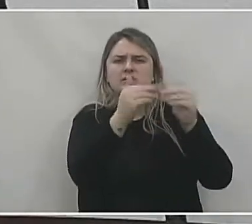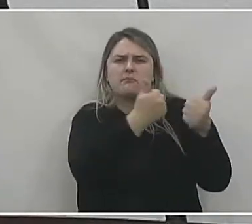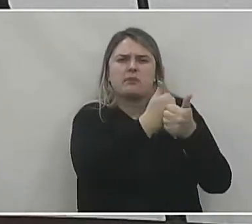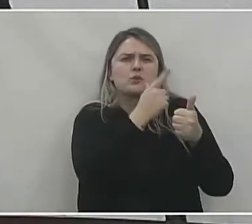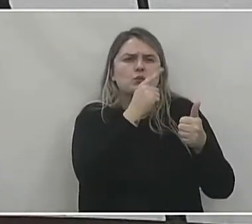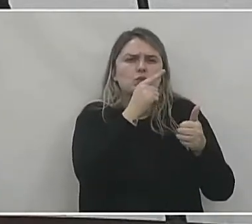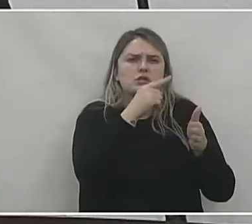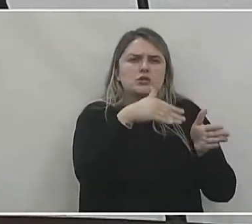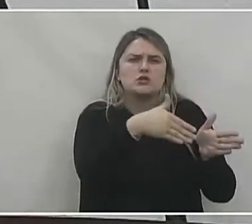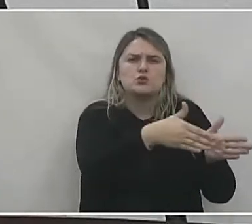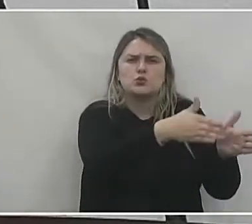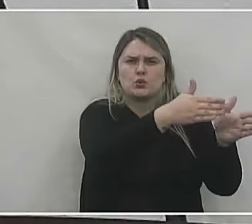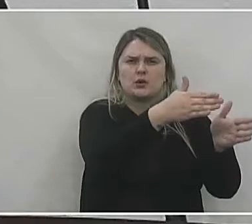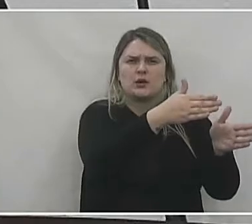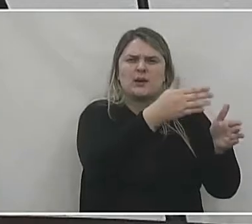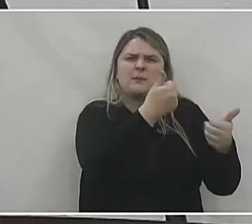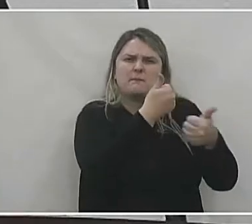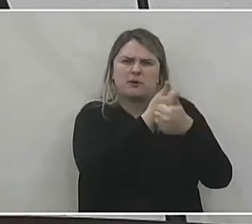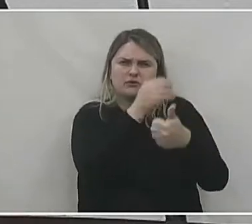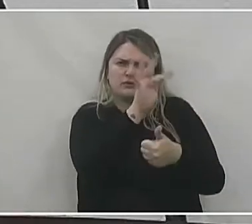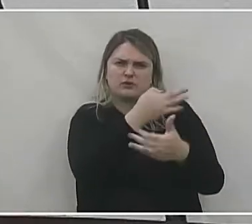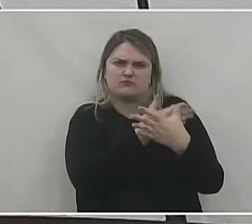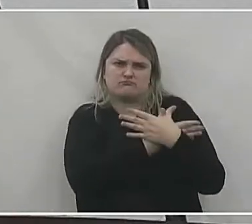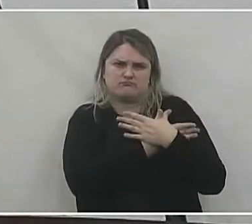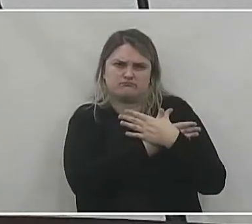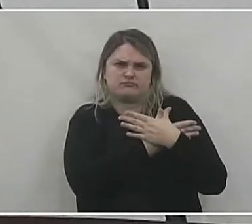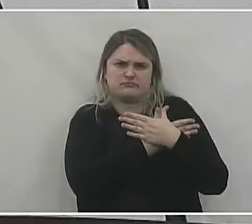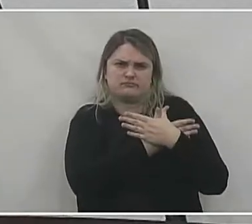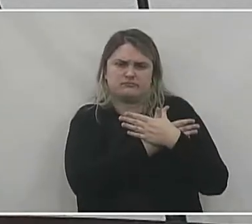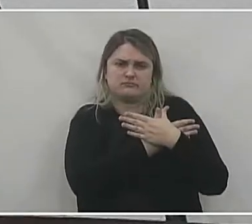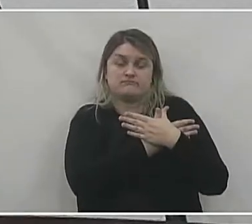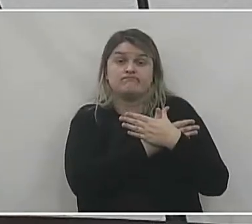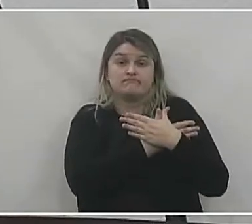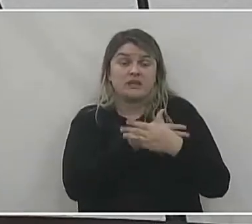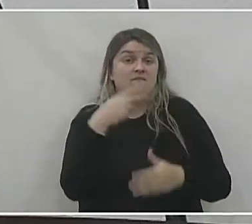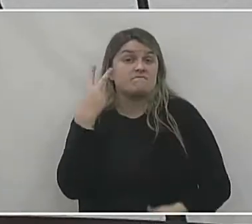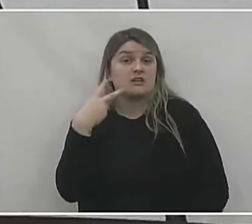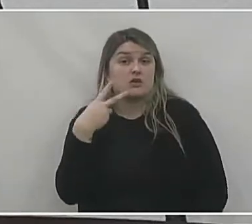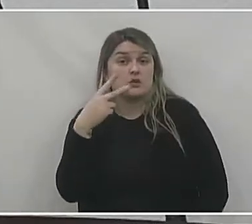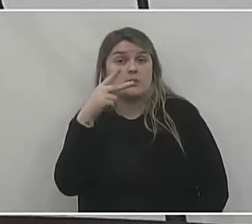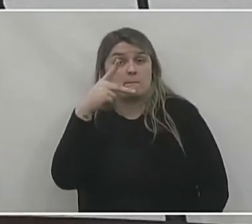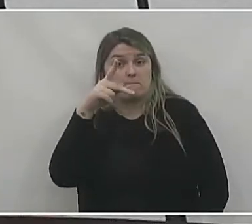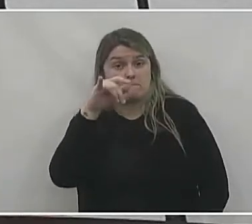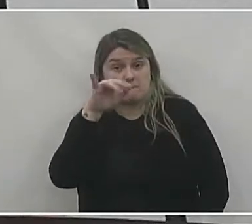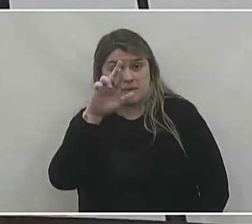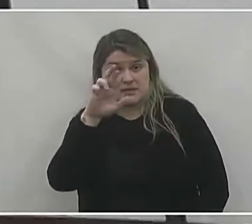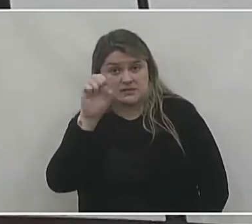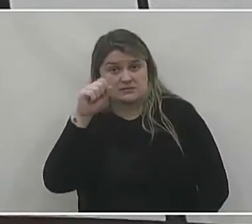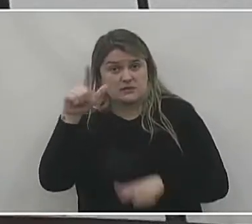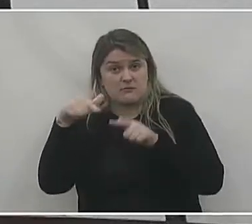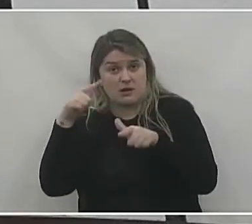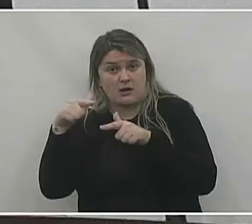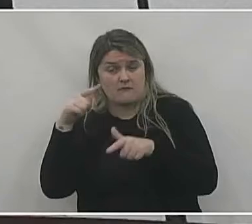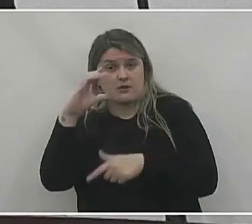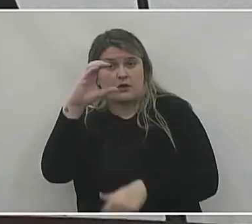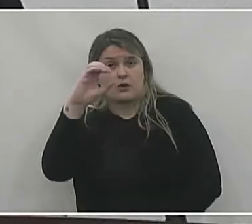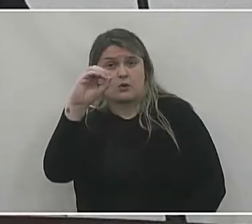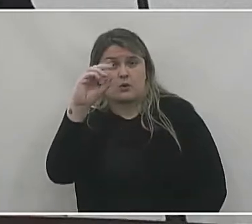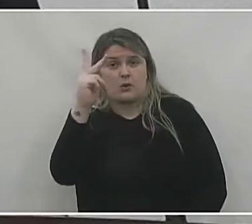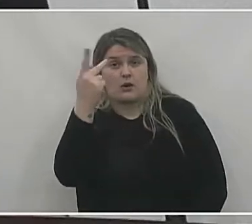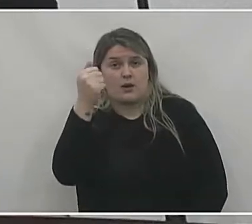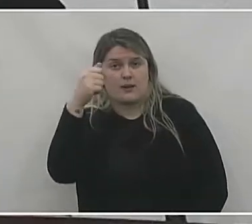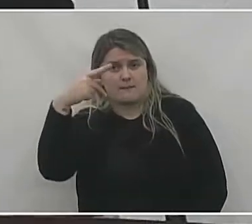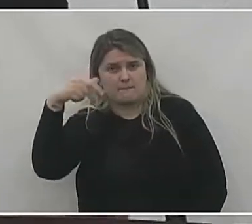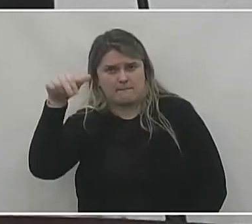Iguaçu para lá da faculdade? Ali, o Pires trabalhava na Coapar, nós construímos as casas